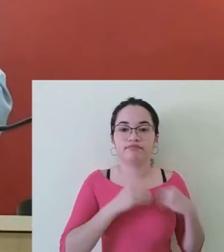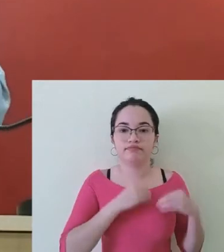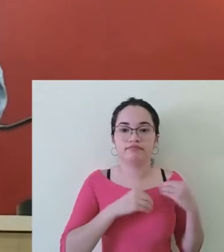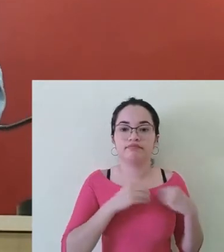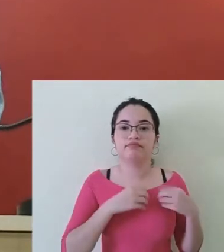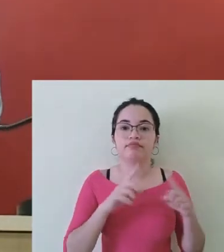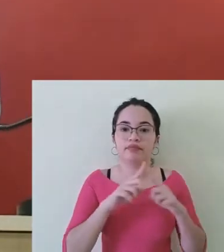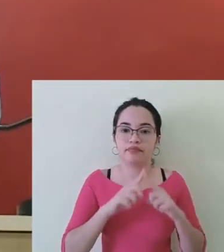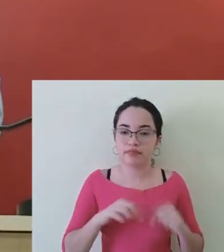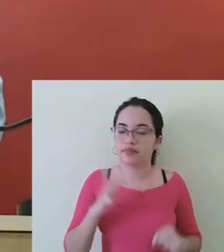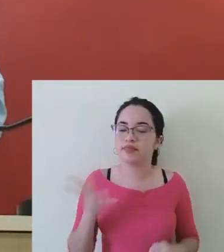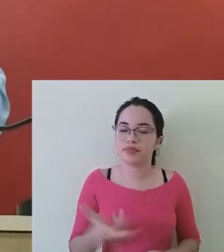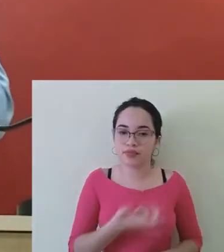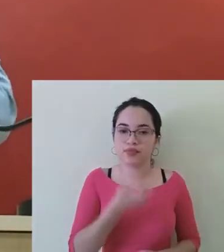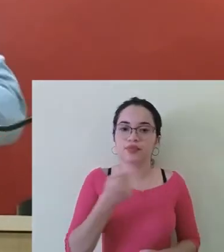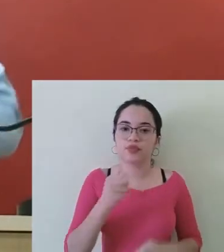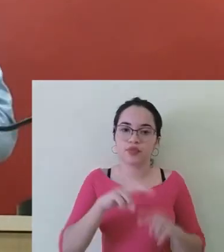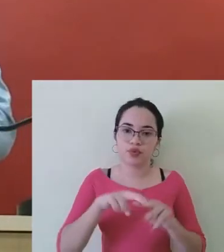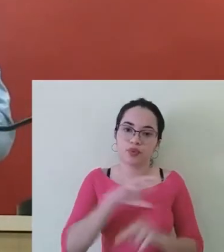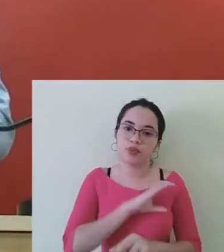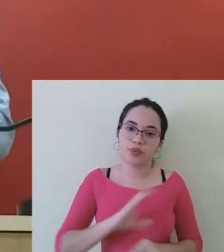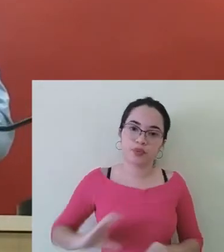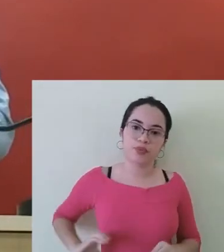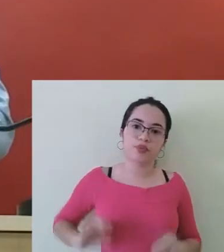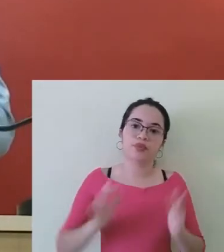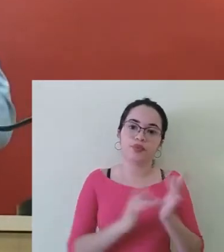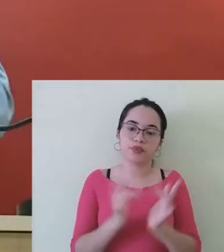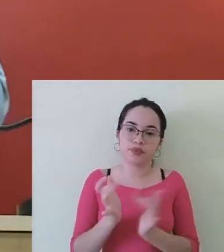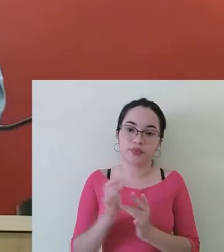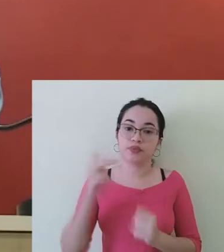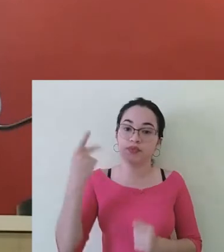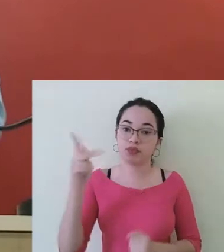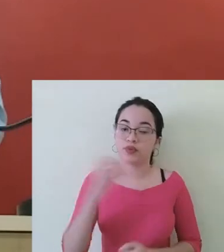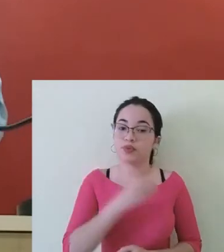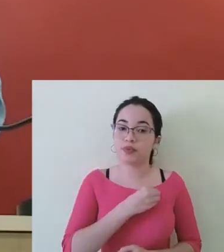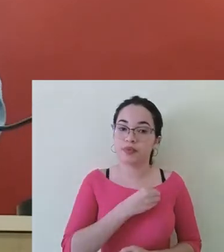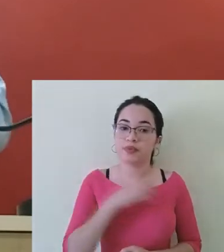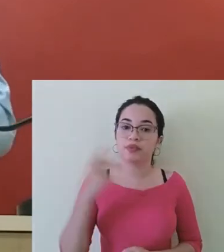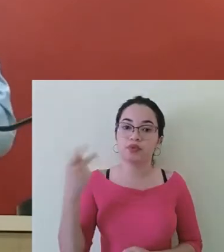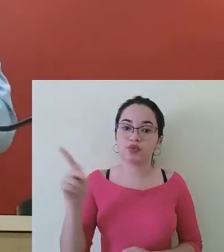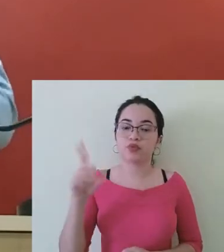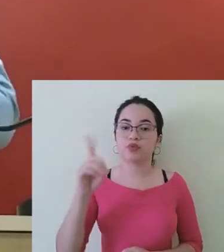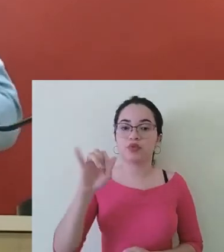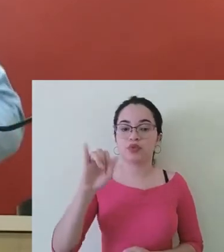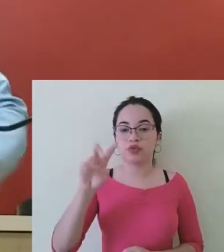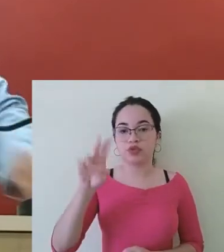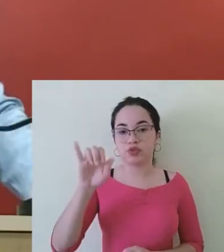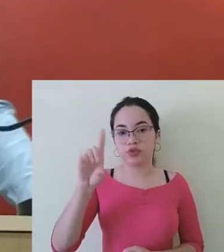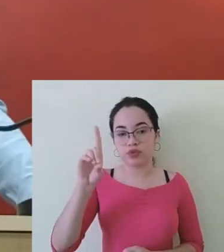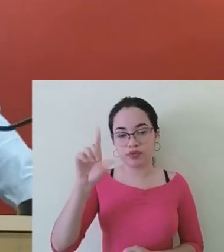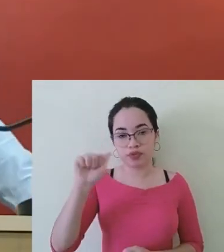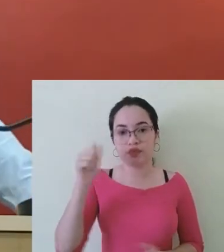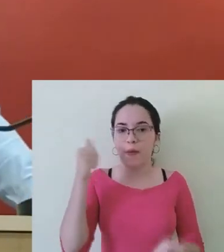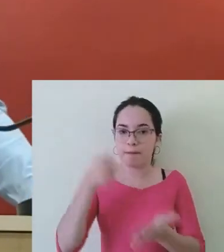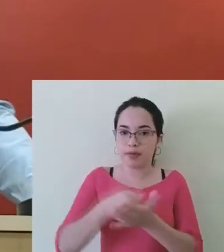pecador, mas que foi salvo por Cristo Jesus. E o seu pecado, a sua dívida, foi